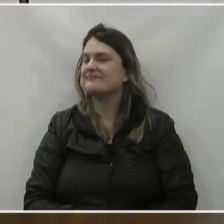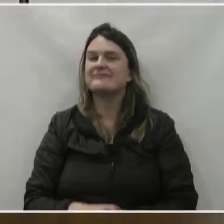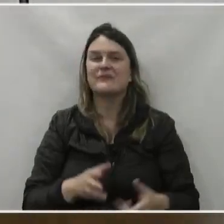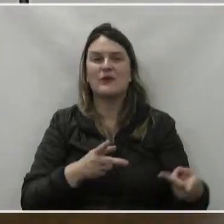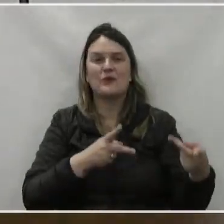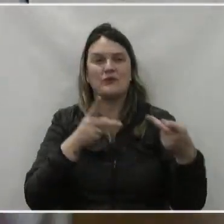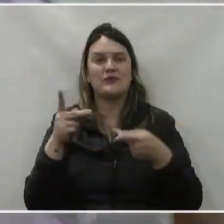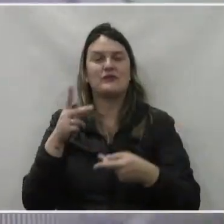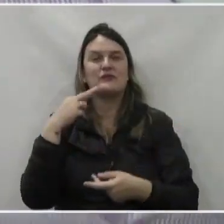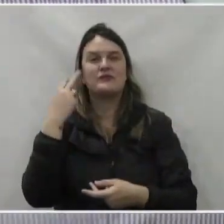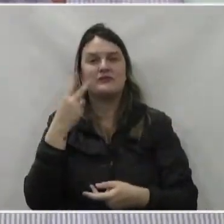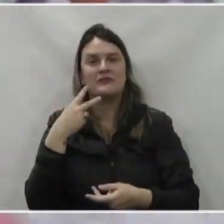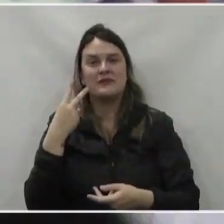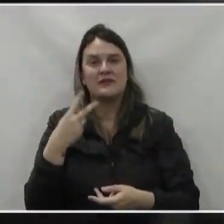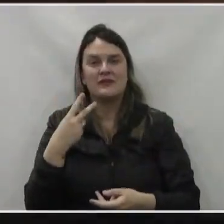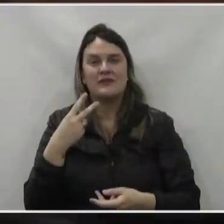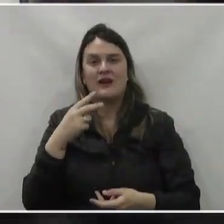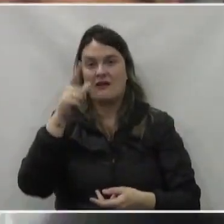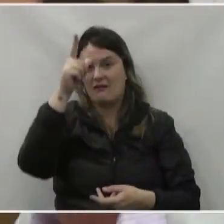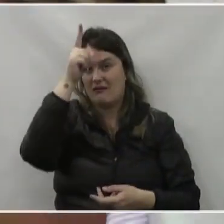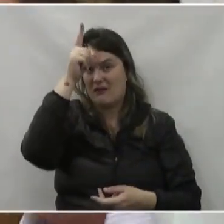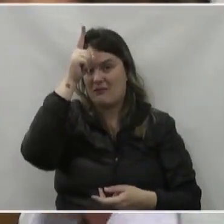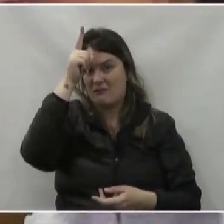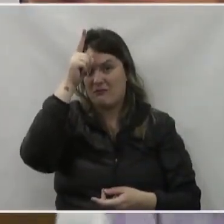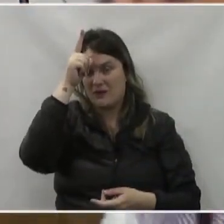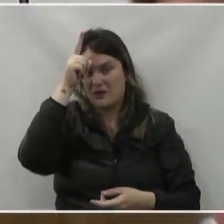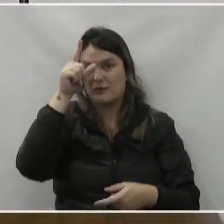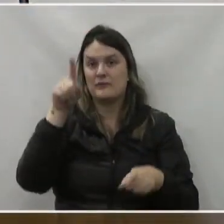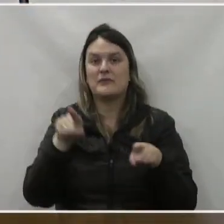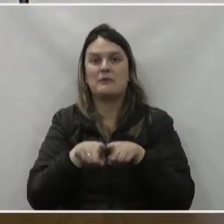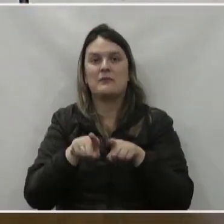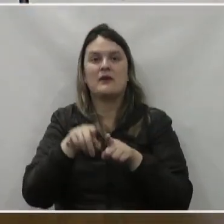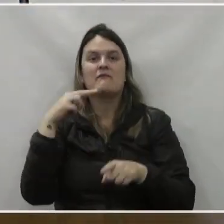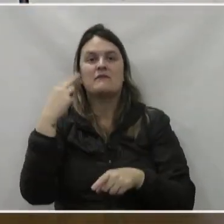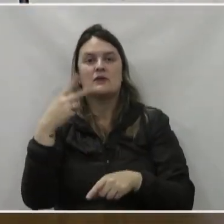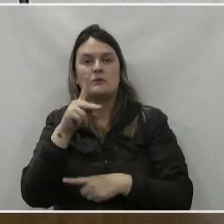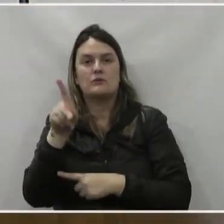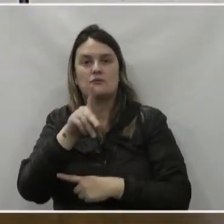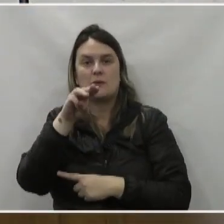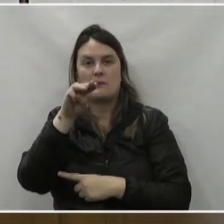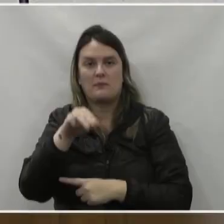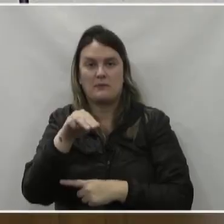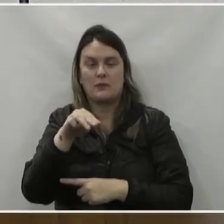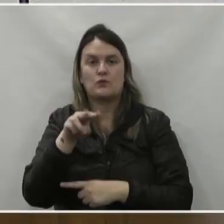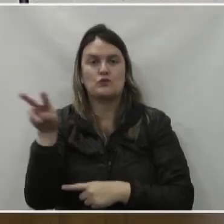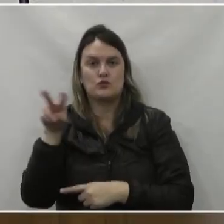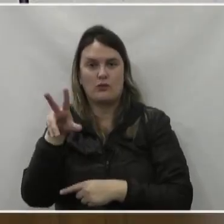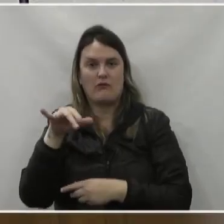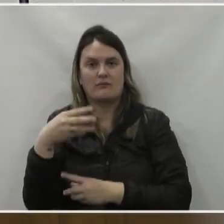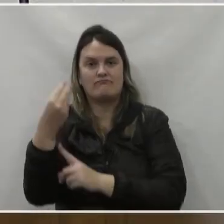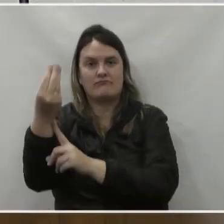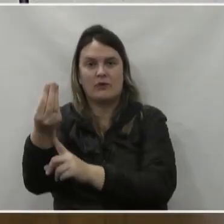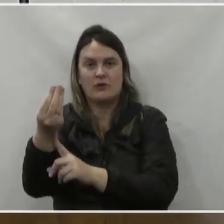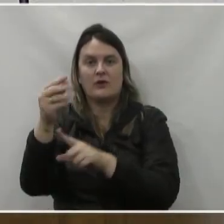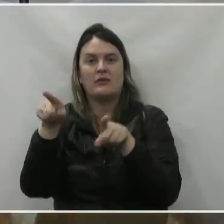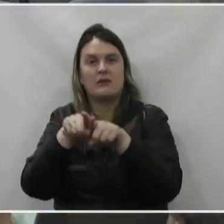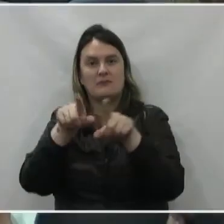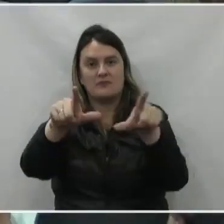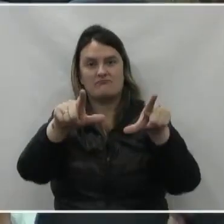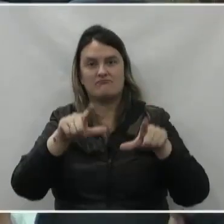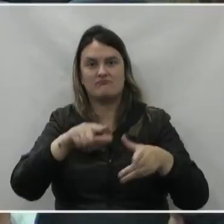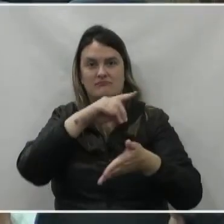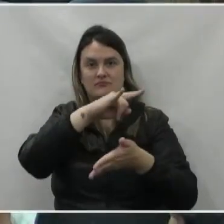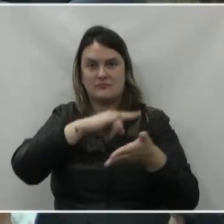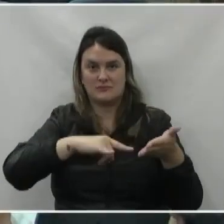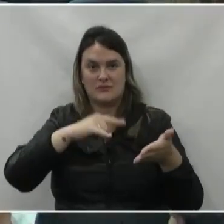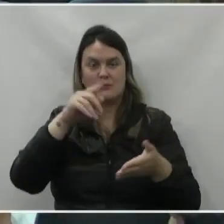Convido os vereadores Alemão da Agropecuária e vereador professor Márcio Utzig para fazerem a entrega da